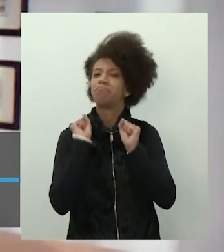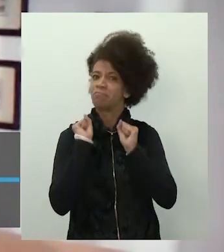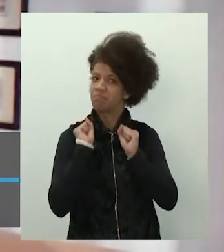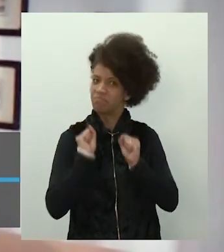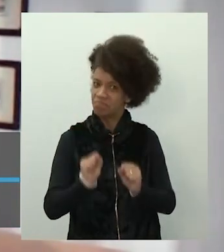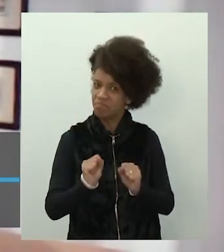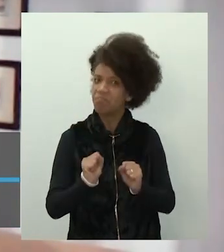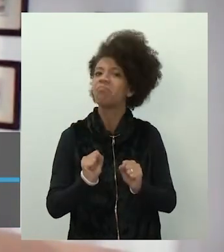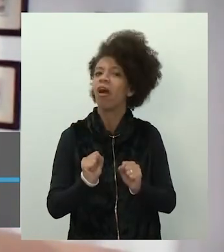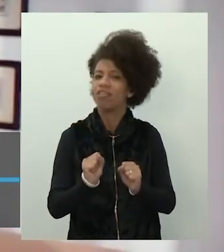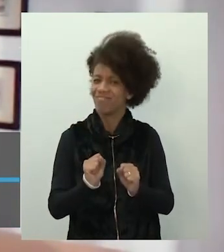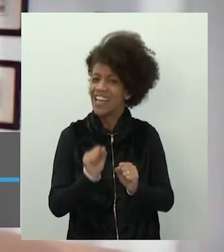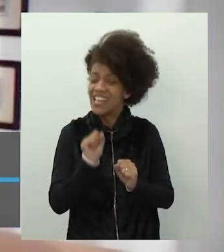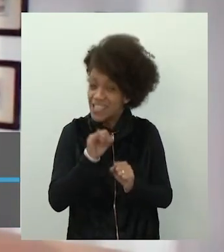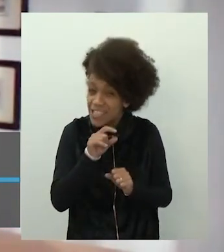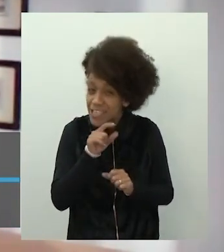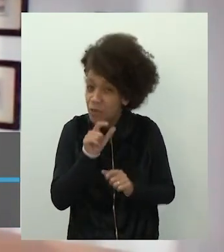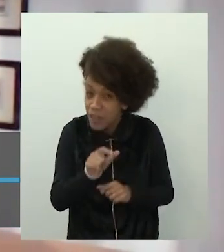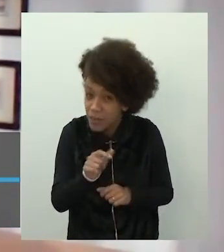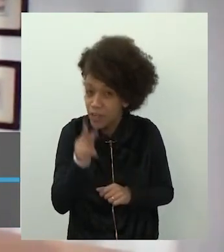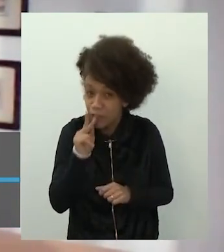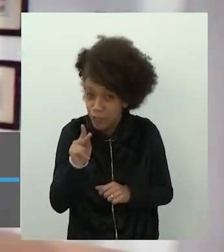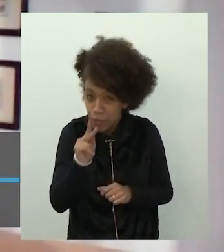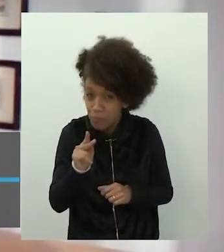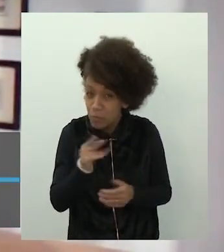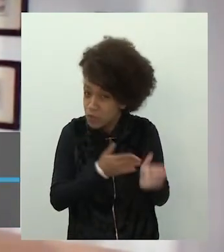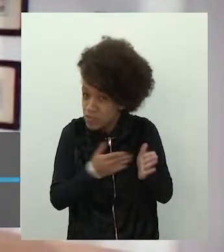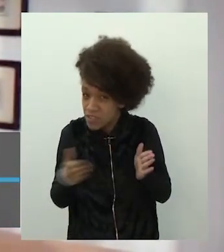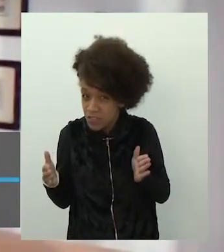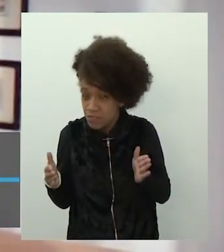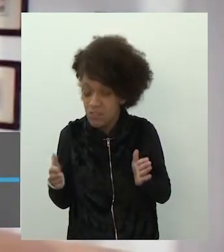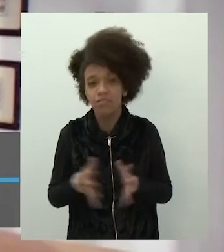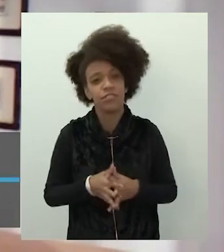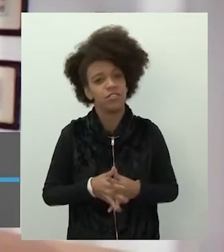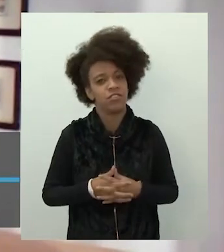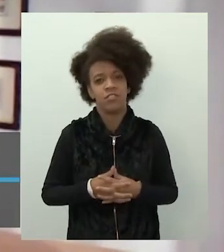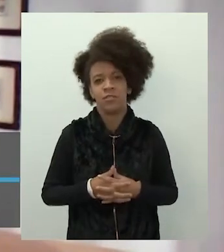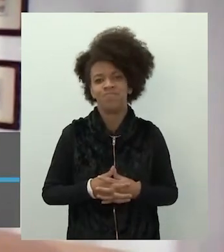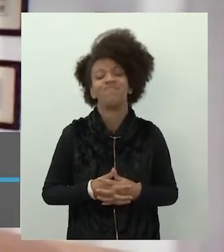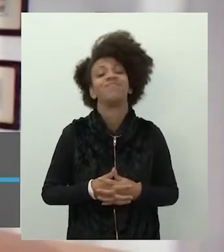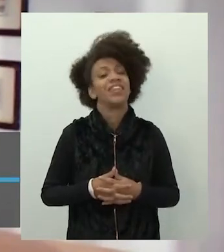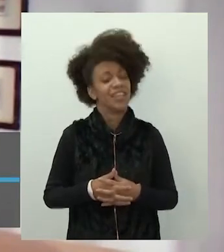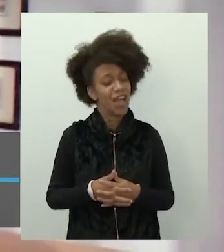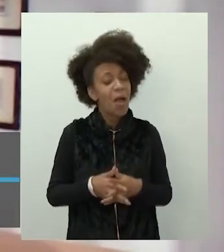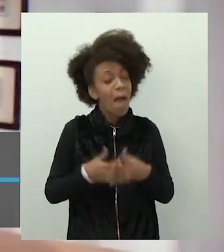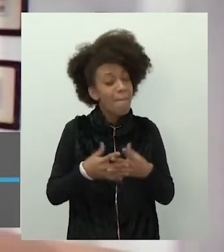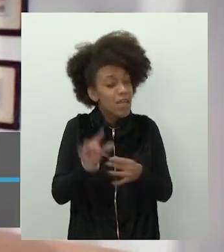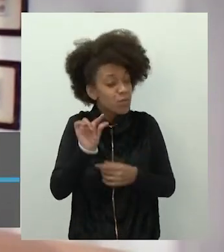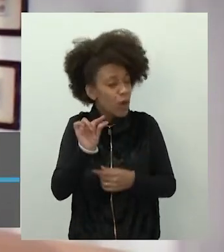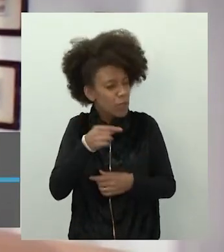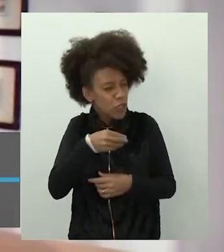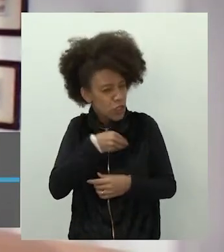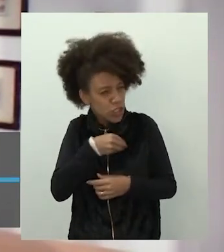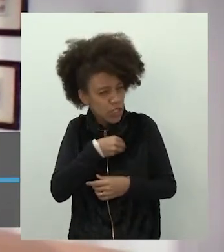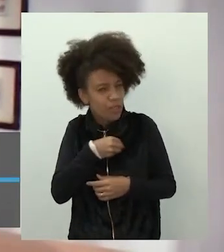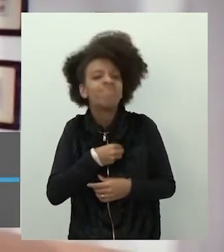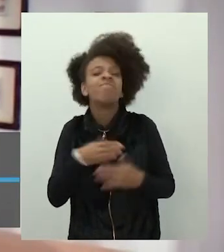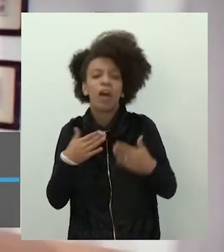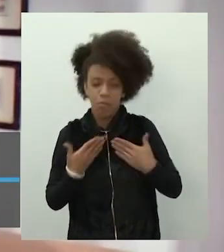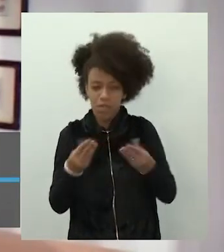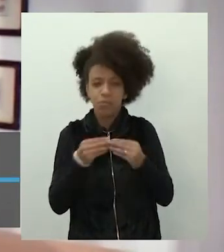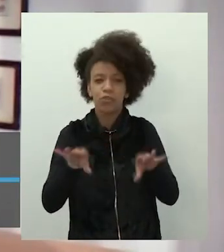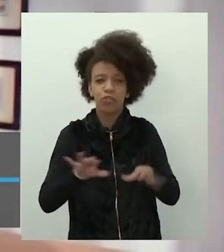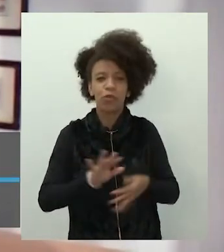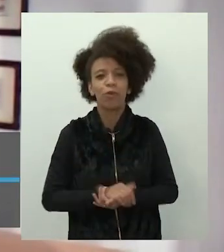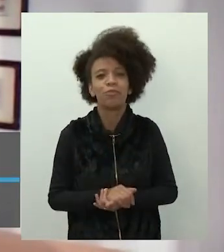fuma há muitos anos, já tem destruição, mesmo que seja pequena, no pulmão. E o final